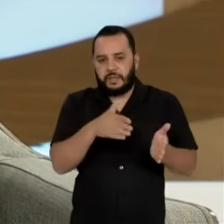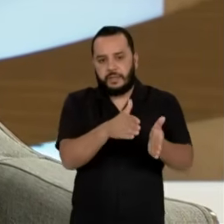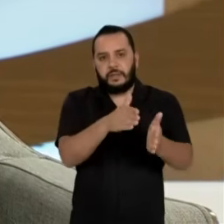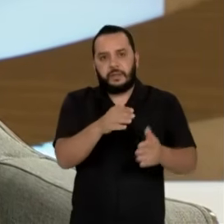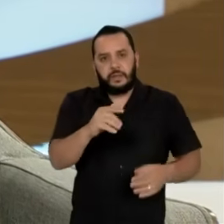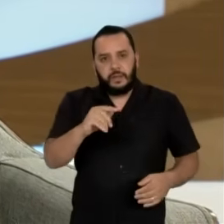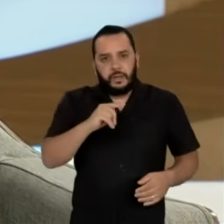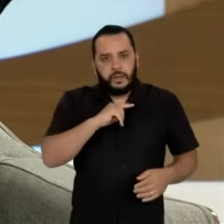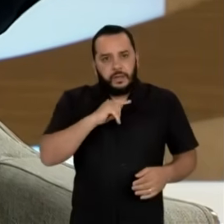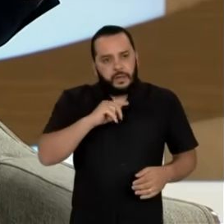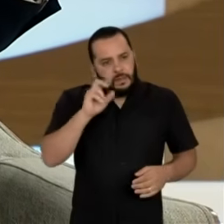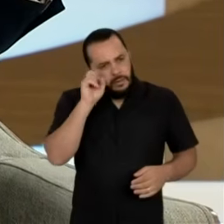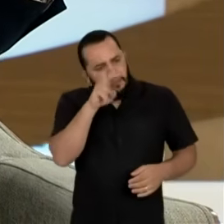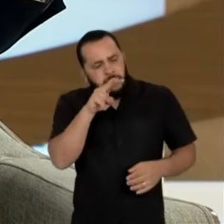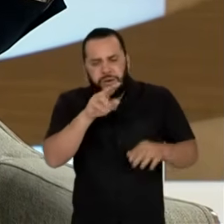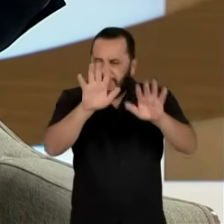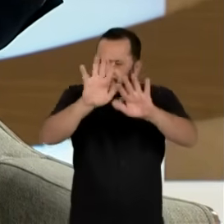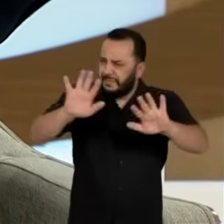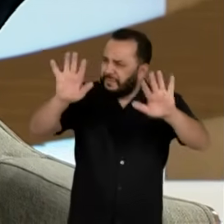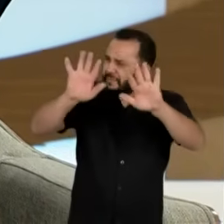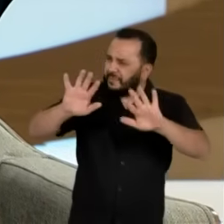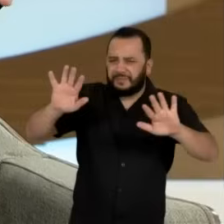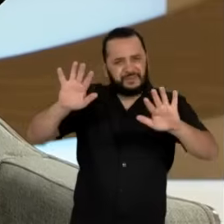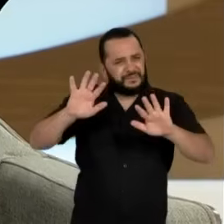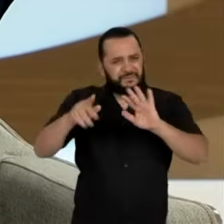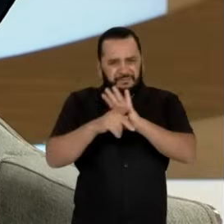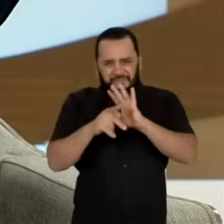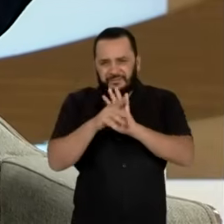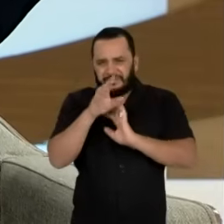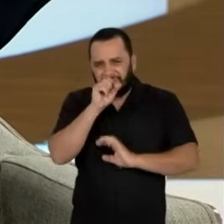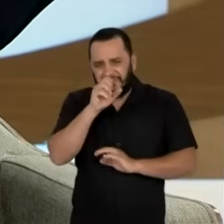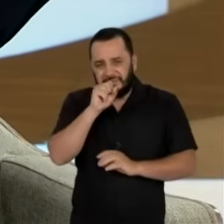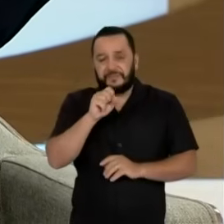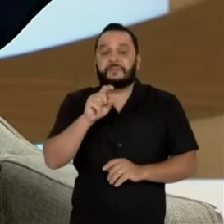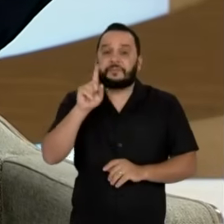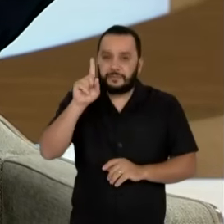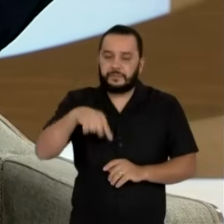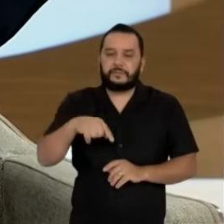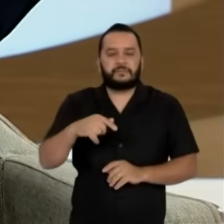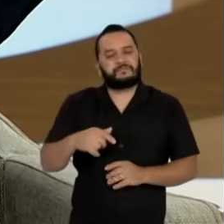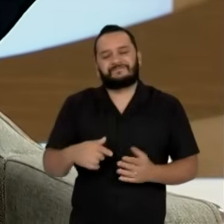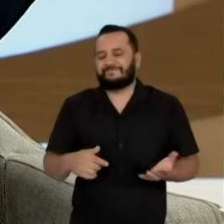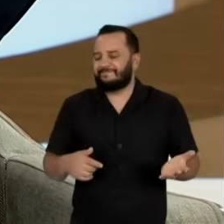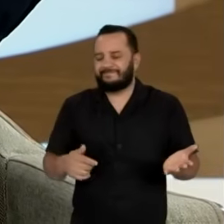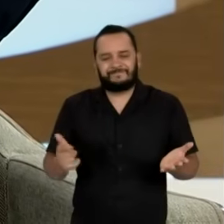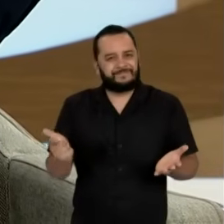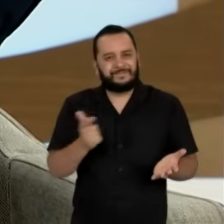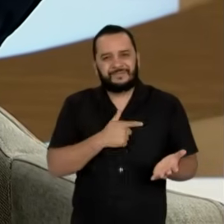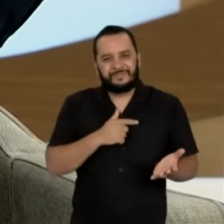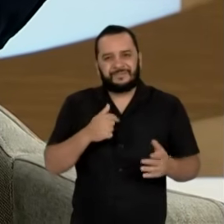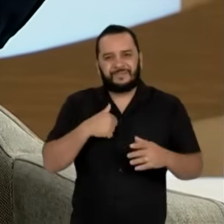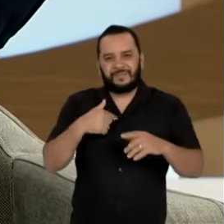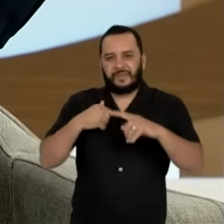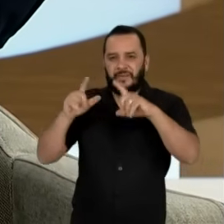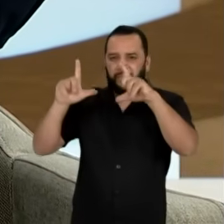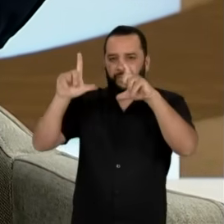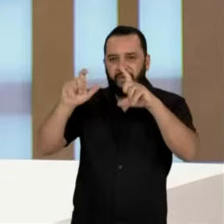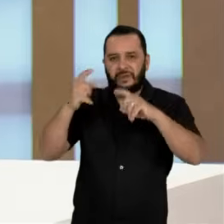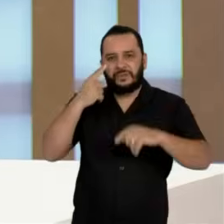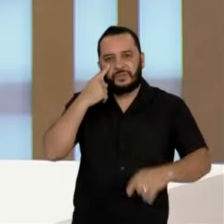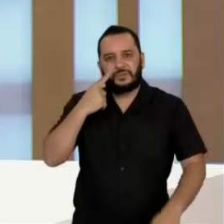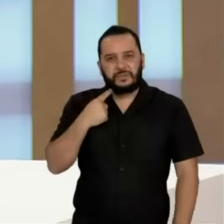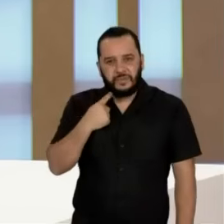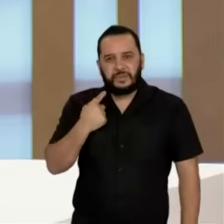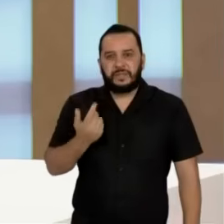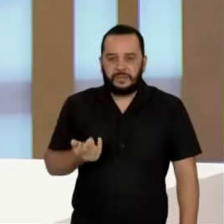aquele negócio laranja, falei, o que é isso, né? Chegamos lá, era aquela cena horrível, eu tirei a foto e chorei. Isso